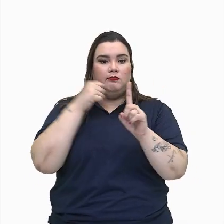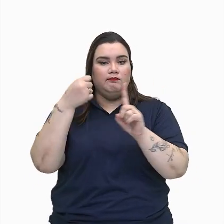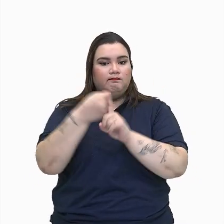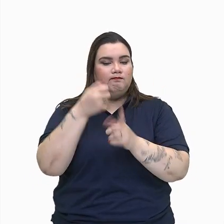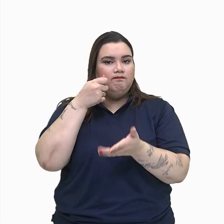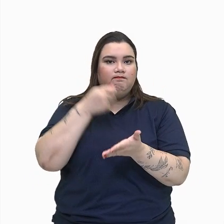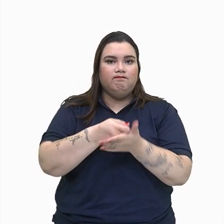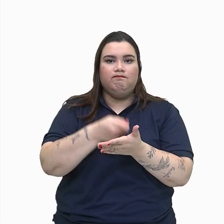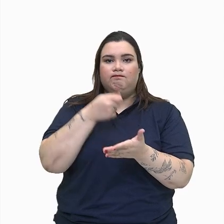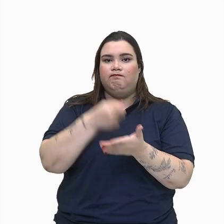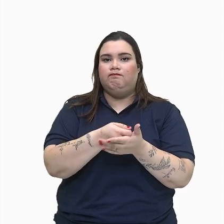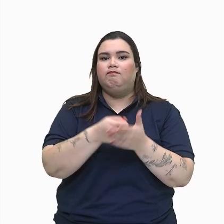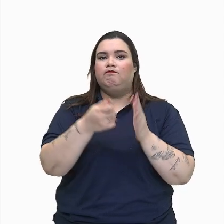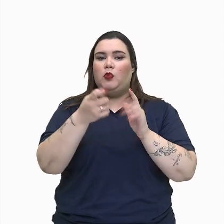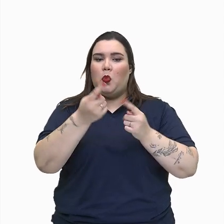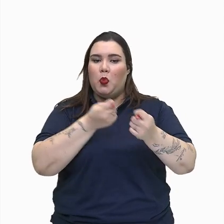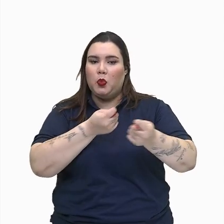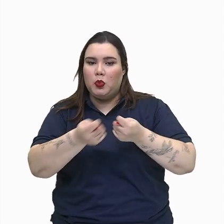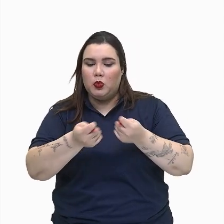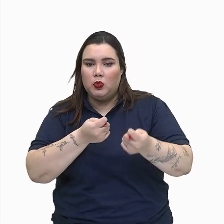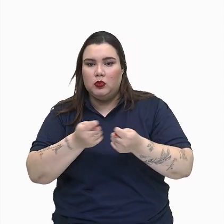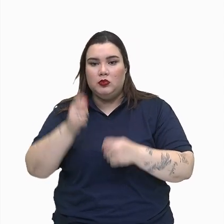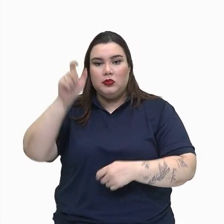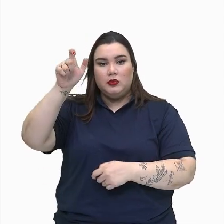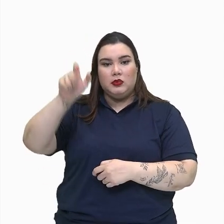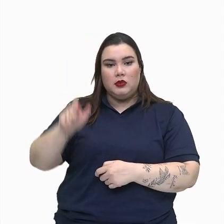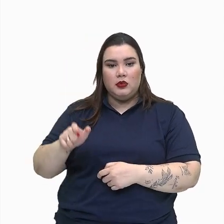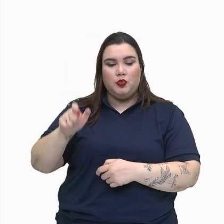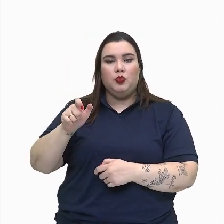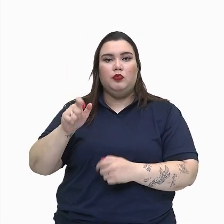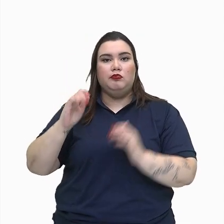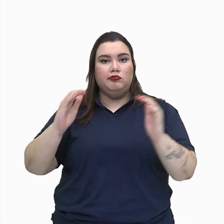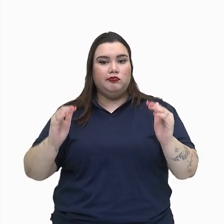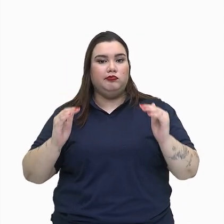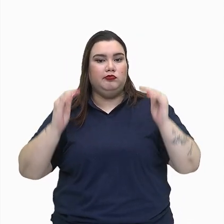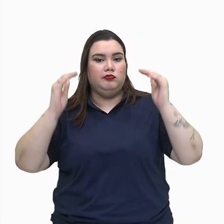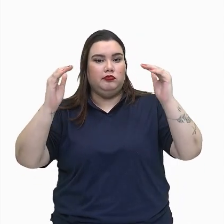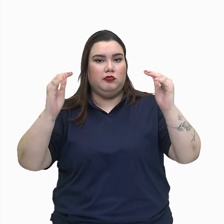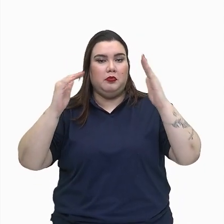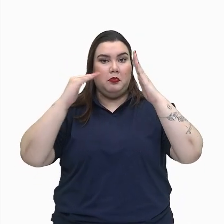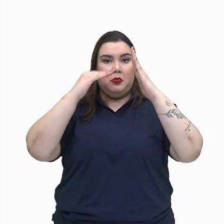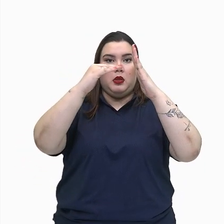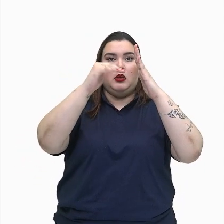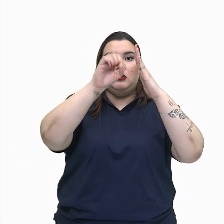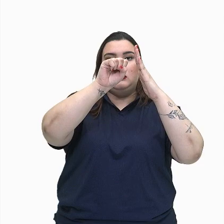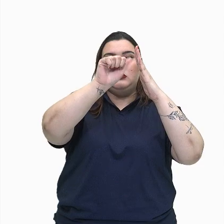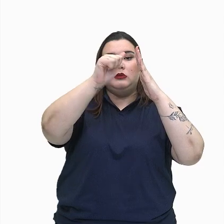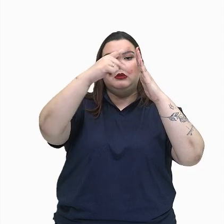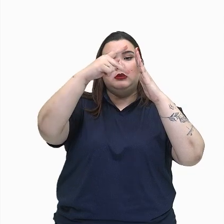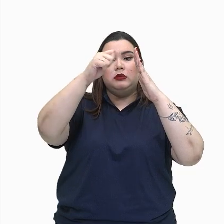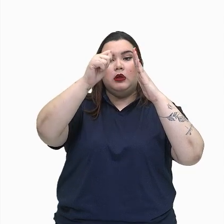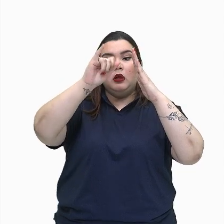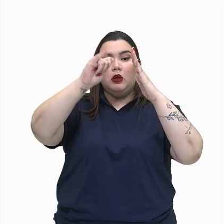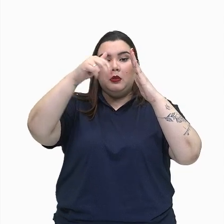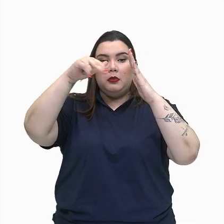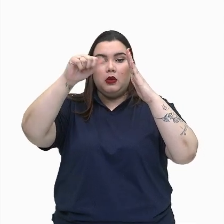era rigidamente controlada com o Sapa Inca no topo, seguido pela